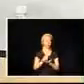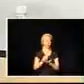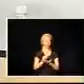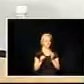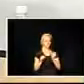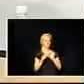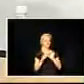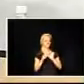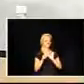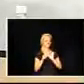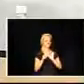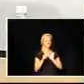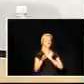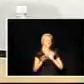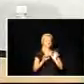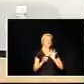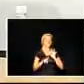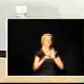Projeto de lei ordinária número